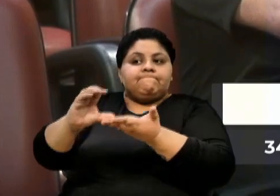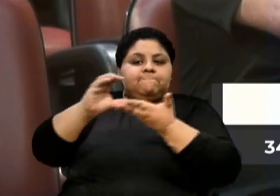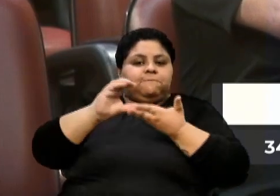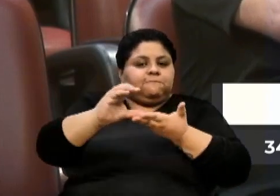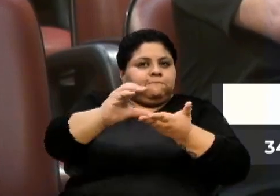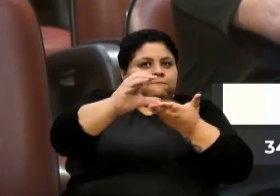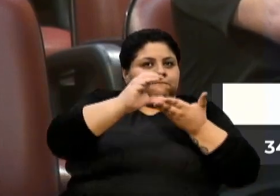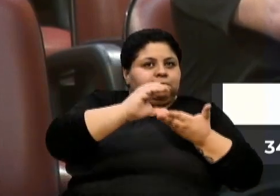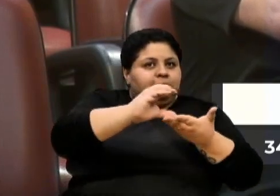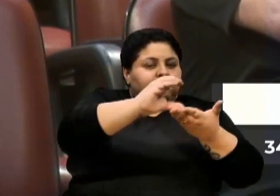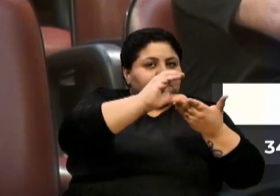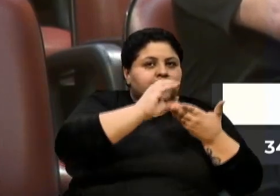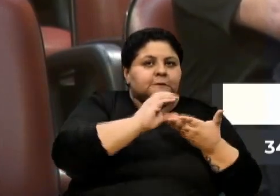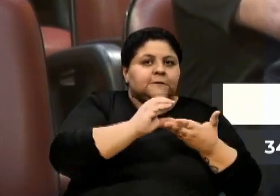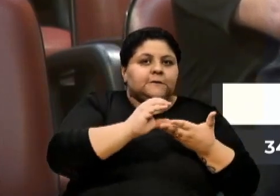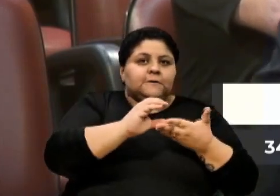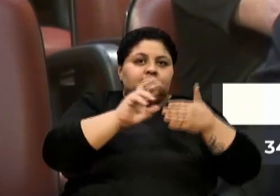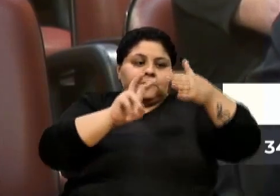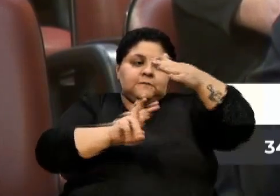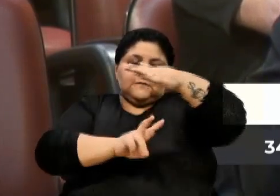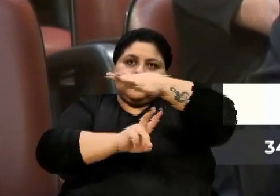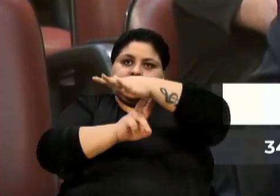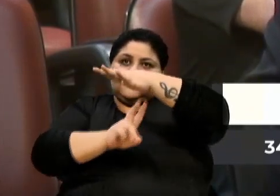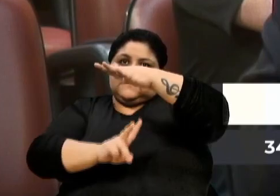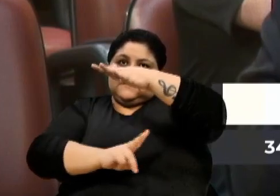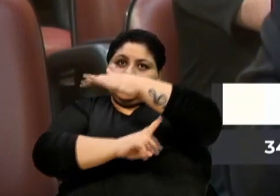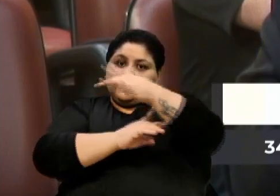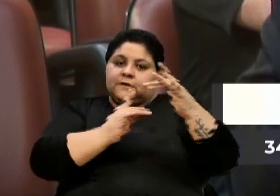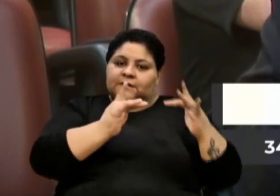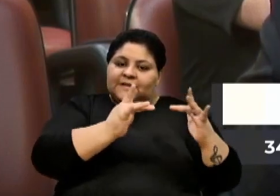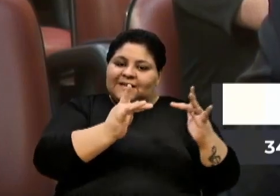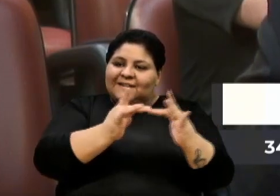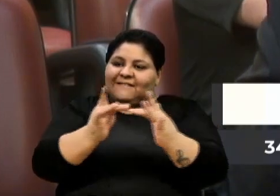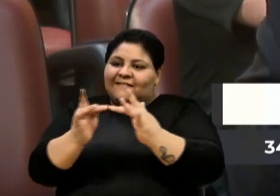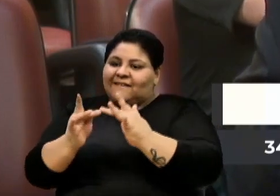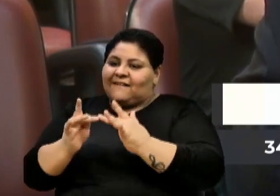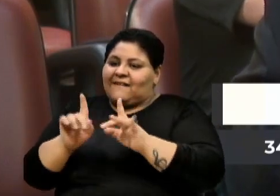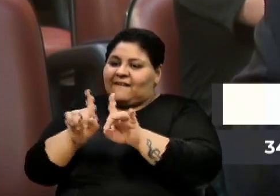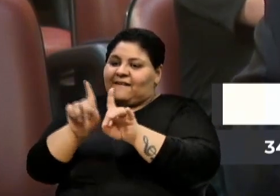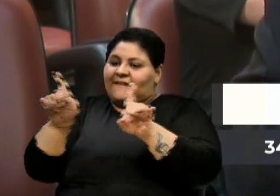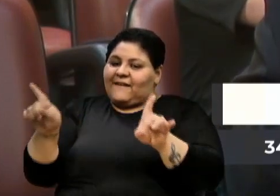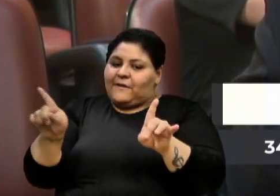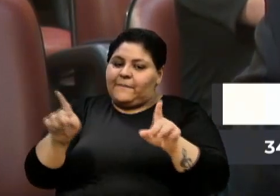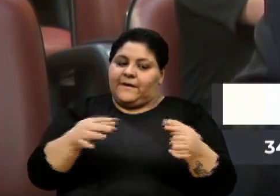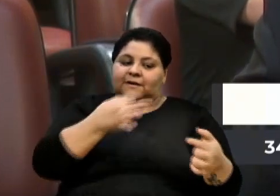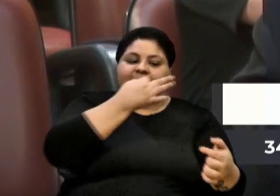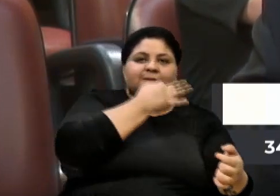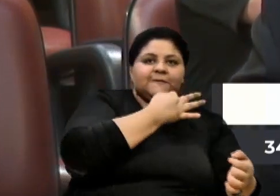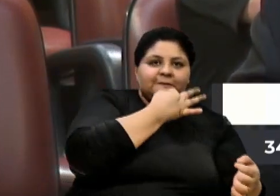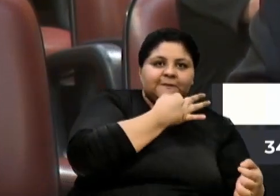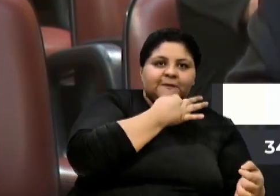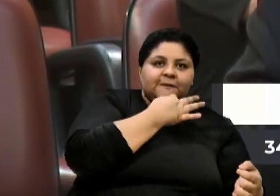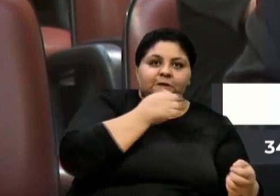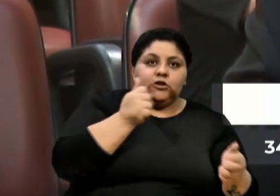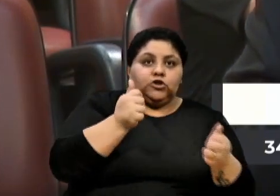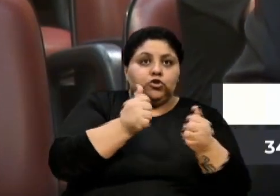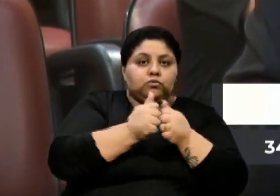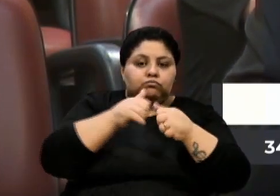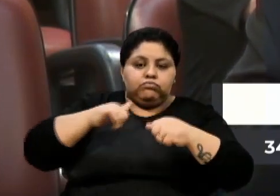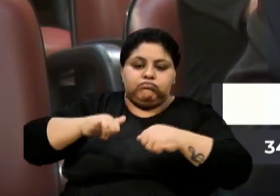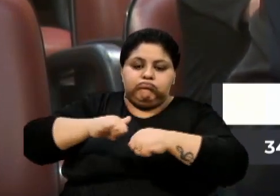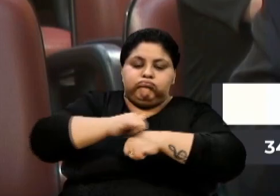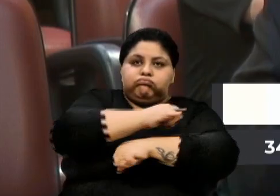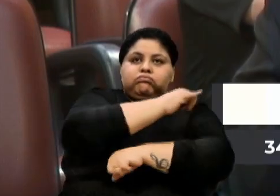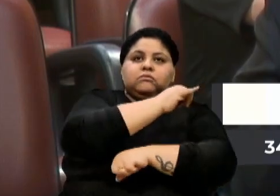faça essas vias que vão ligar Gramado, Caxias a Gramado, aqui pelo aeroporto, também